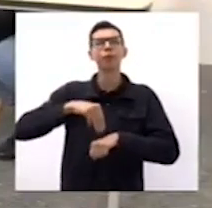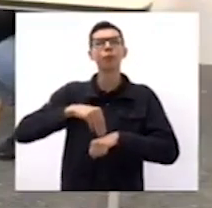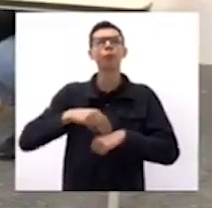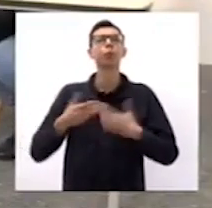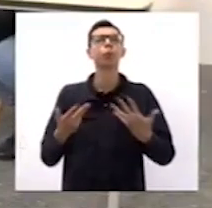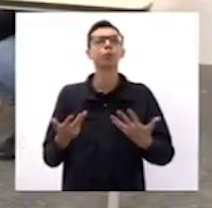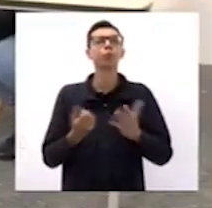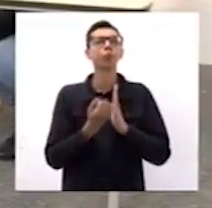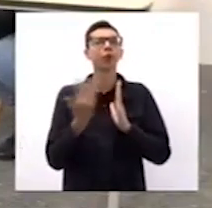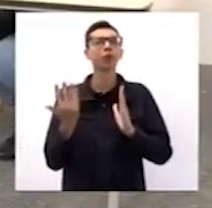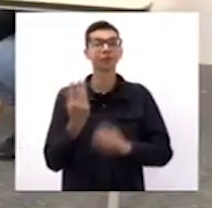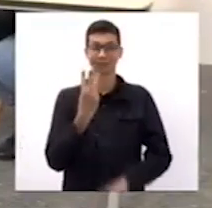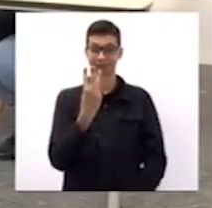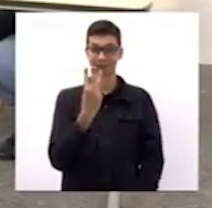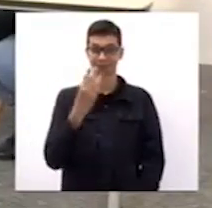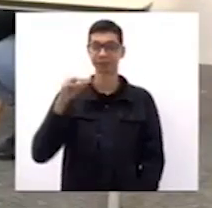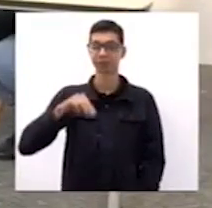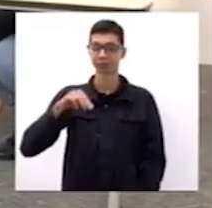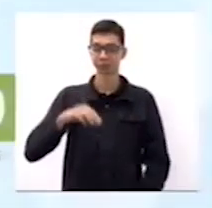3 minutinhos? Então, vamos lá.